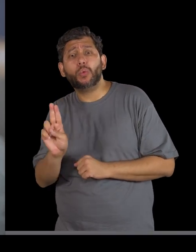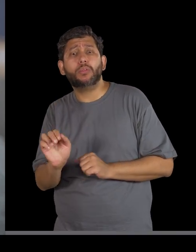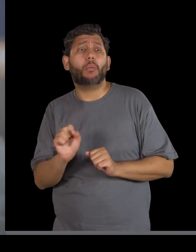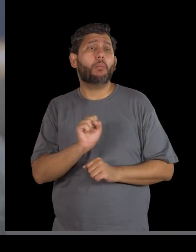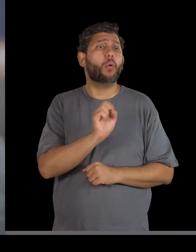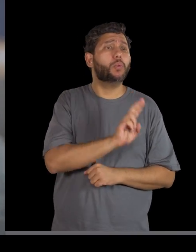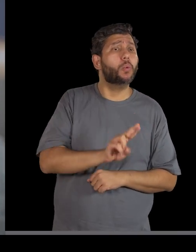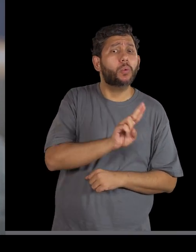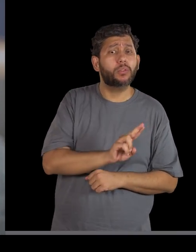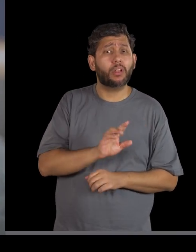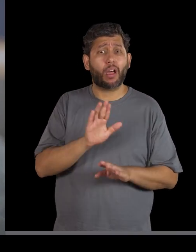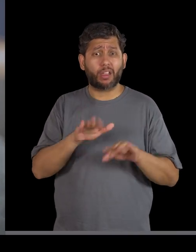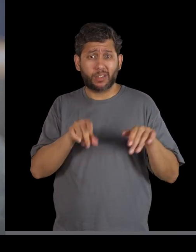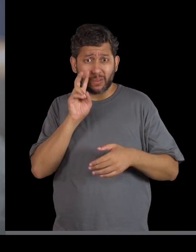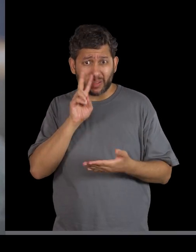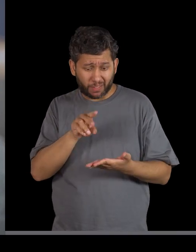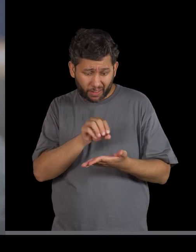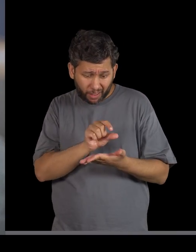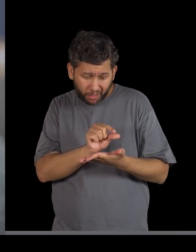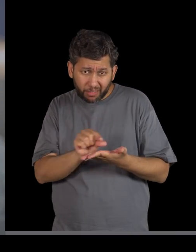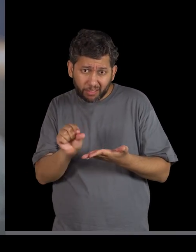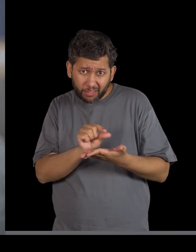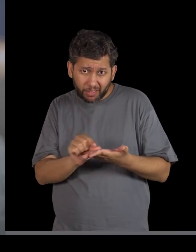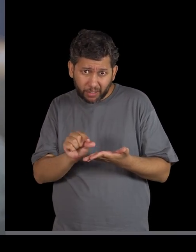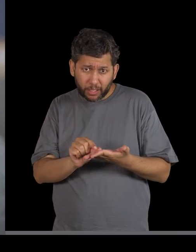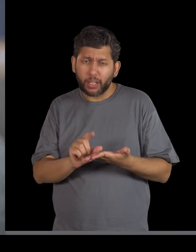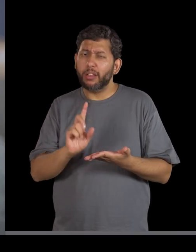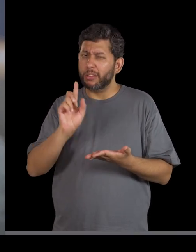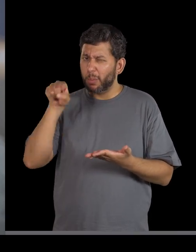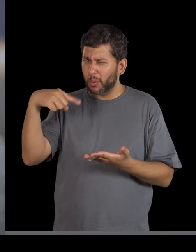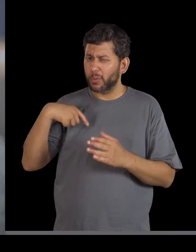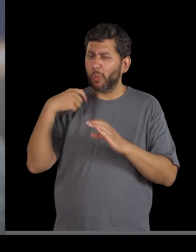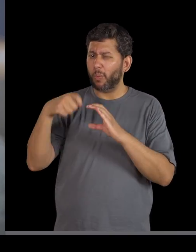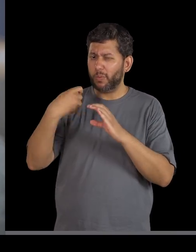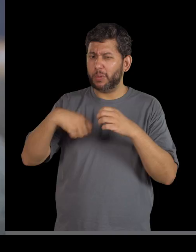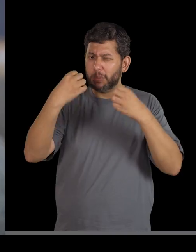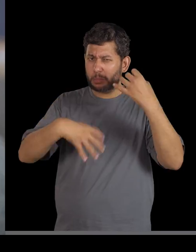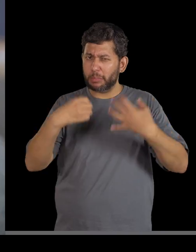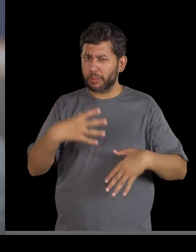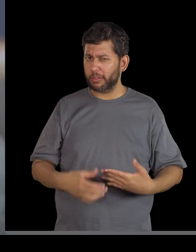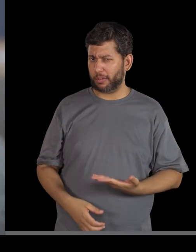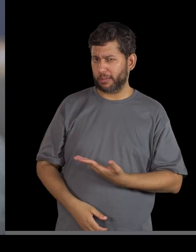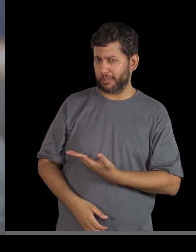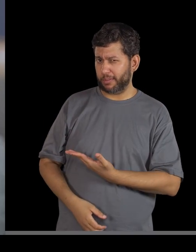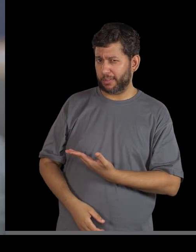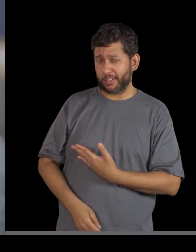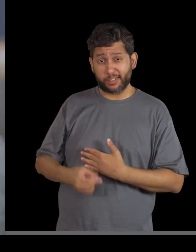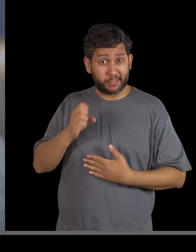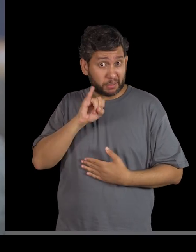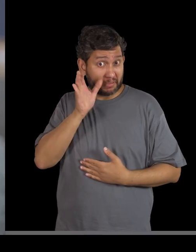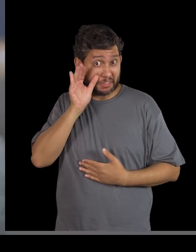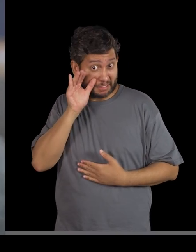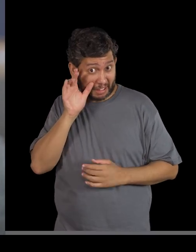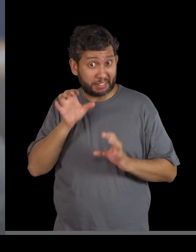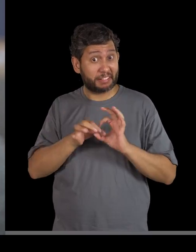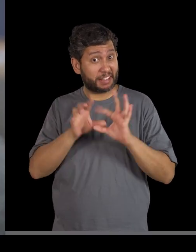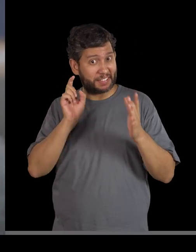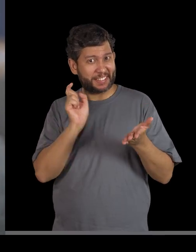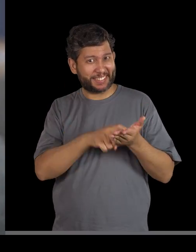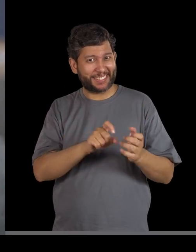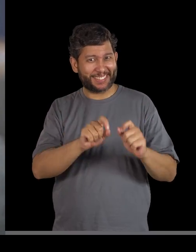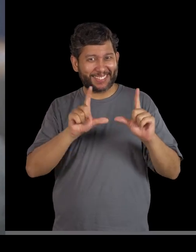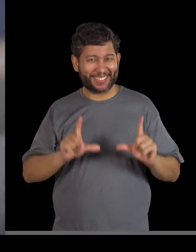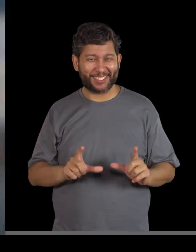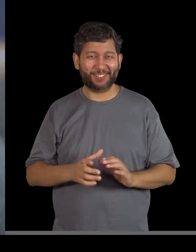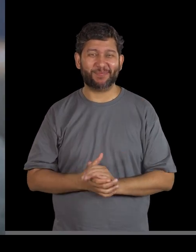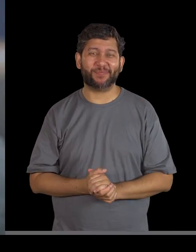talvez você veja em transcrições fonéticas esse som. Eu tenho um vídeo só sobre isso, só sobre glottal stop, tá aqui no card, depois